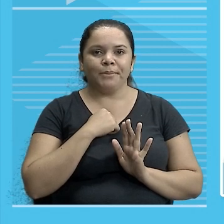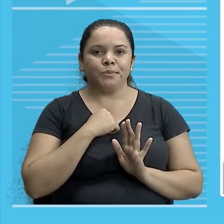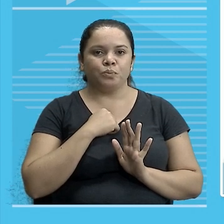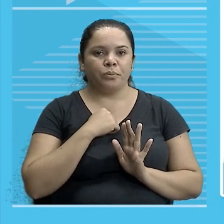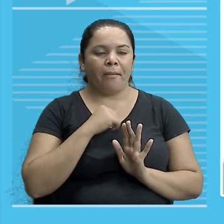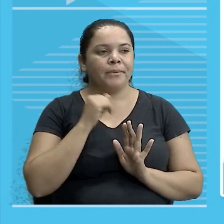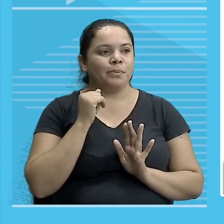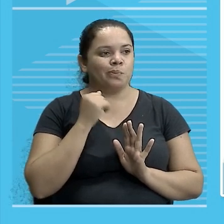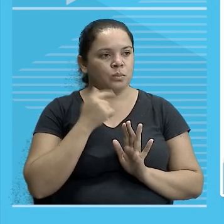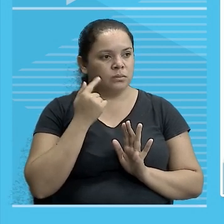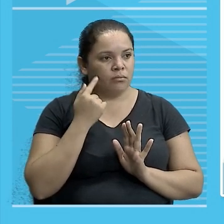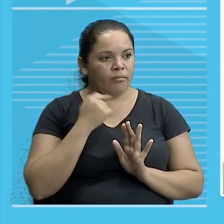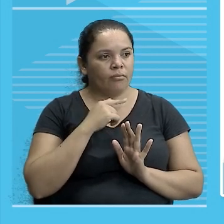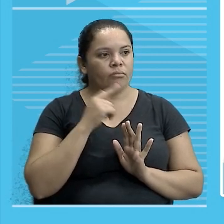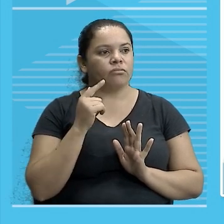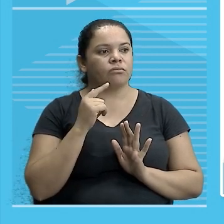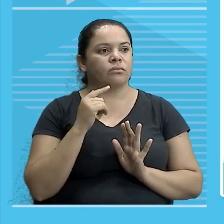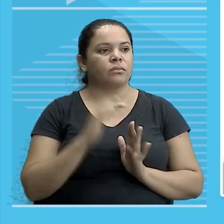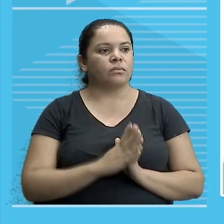deglutição,